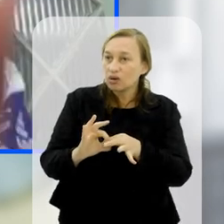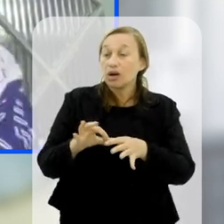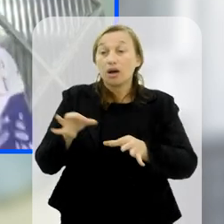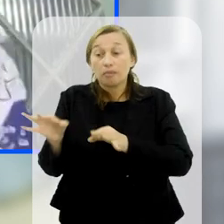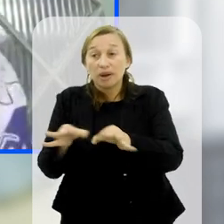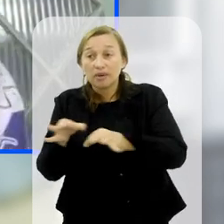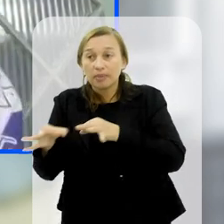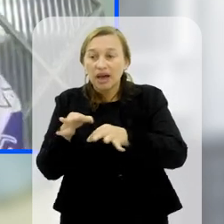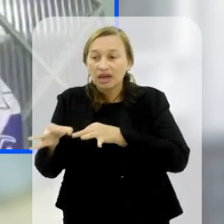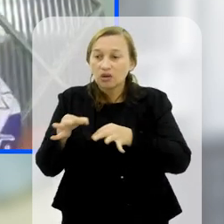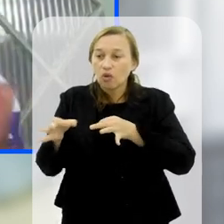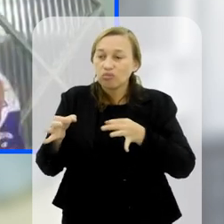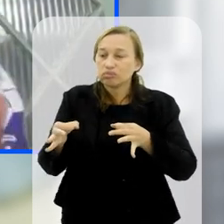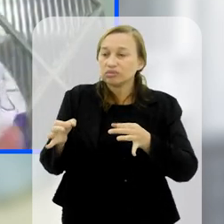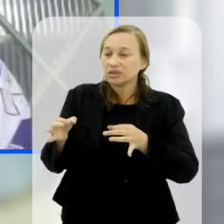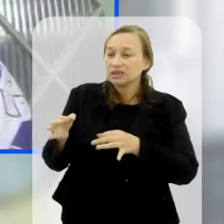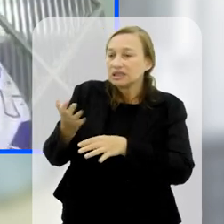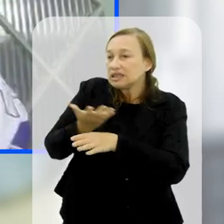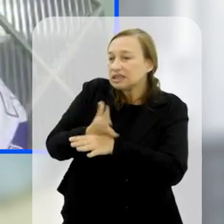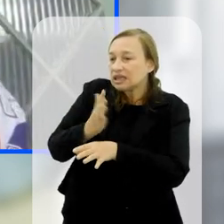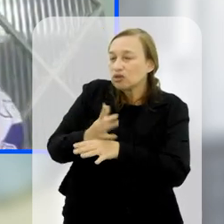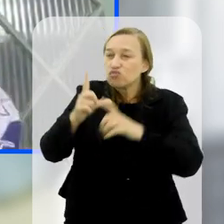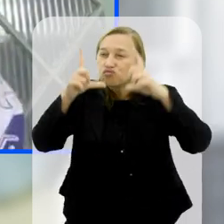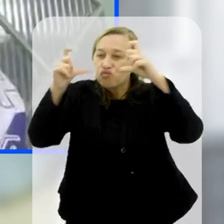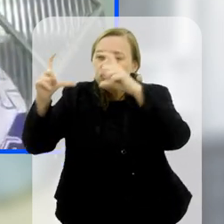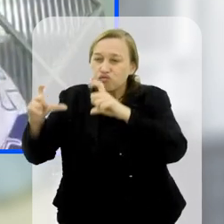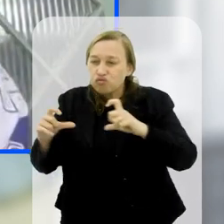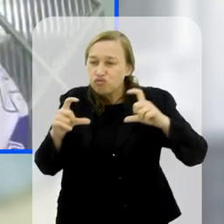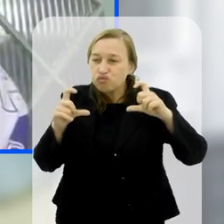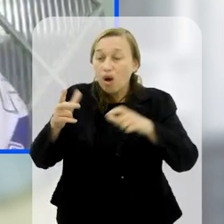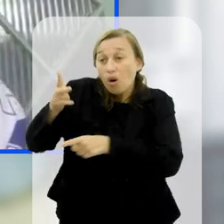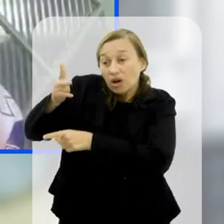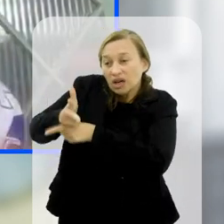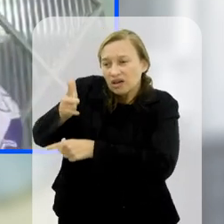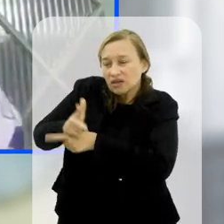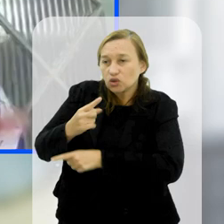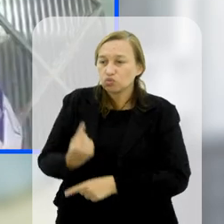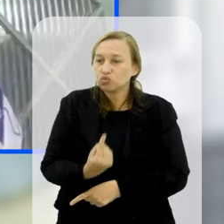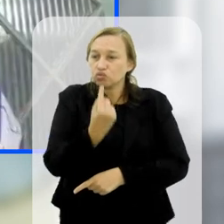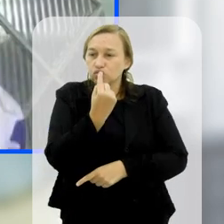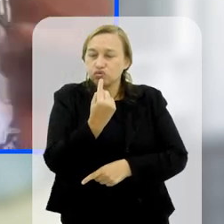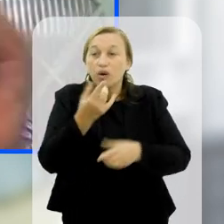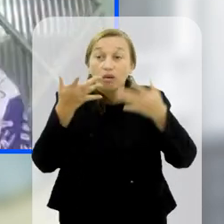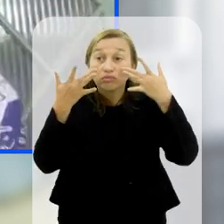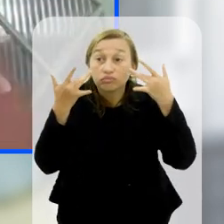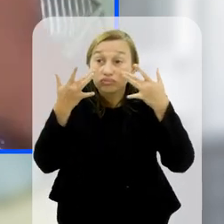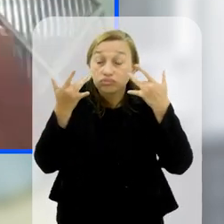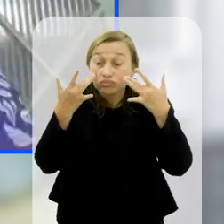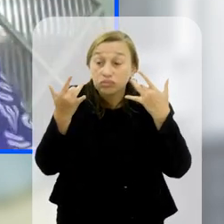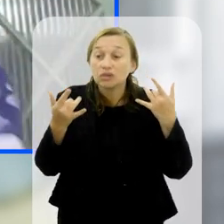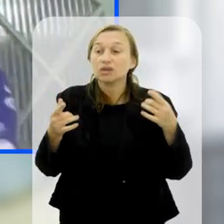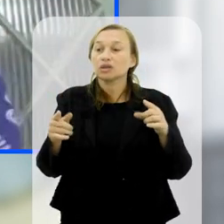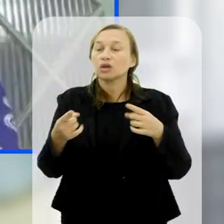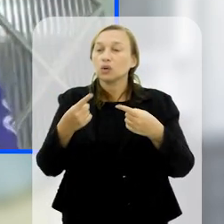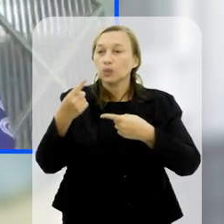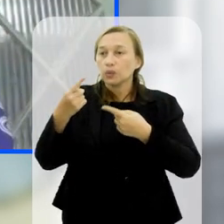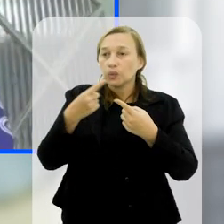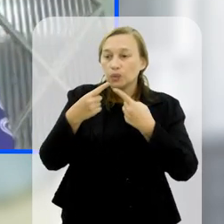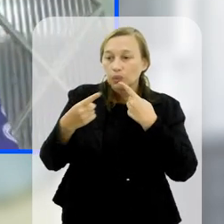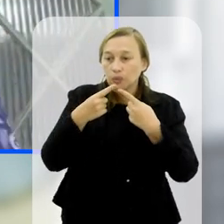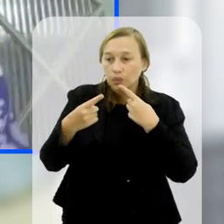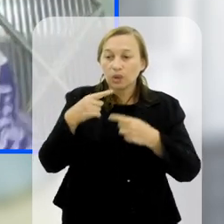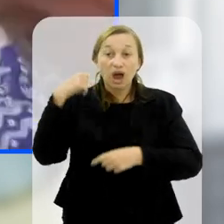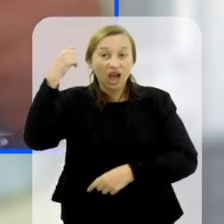com ensaios fotográficos, com gravação de monólogos, edição de reels, mentorias com artistas que já estão no mercado